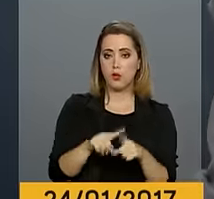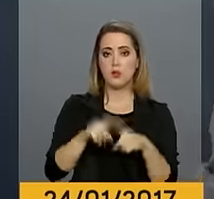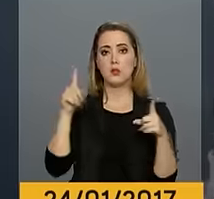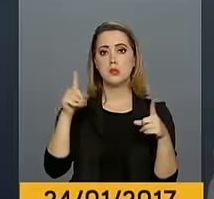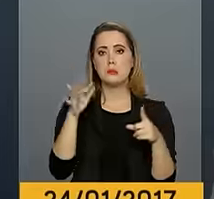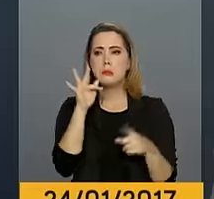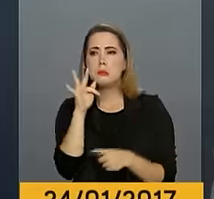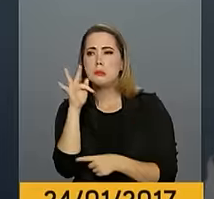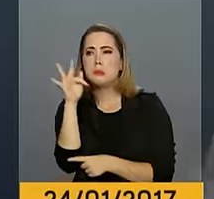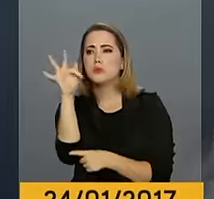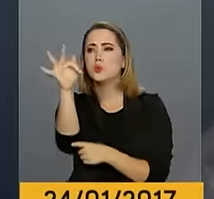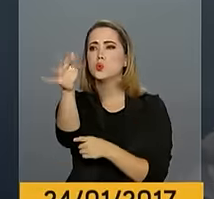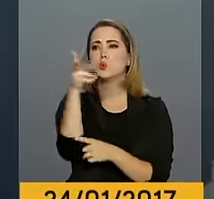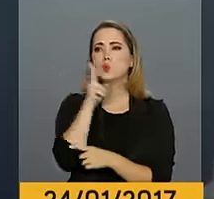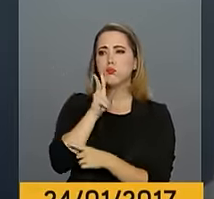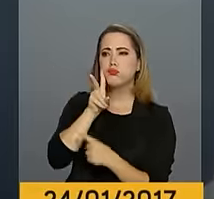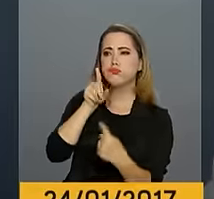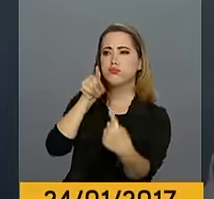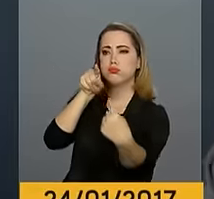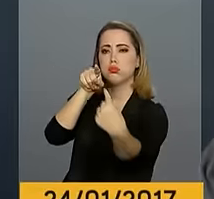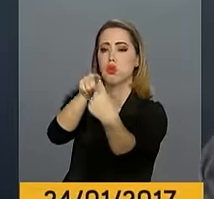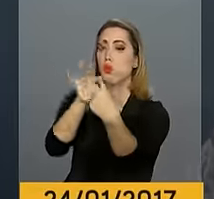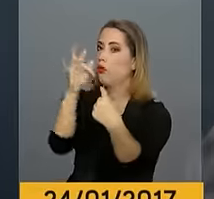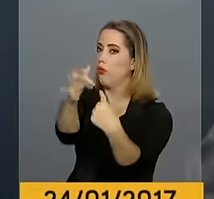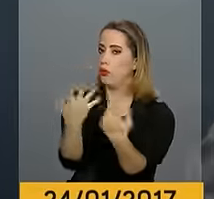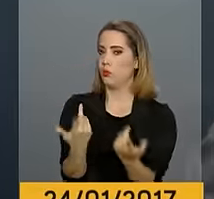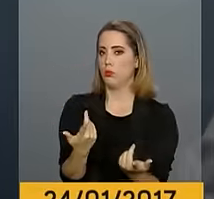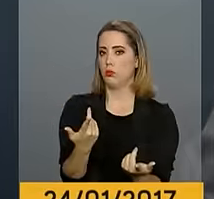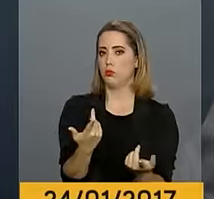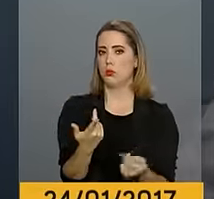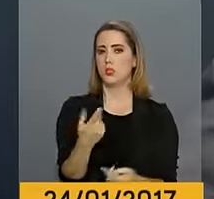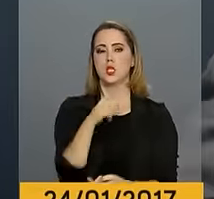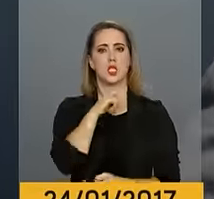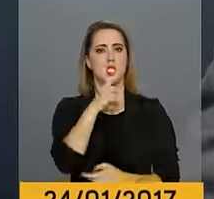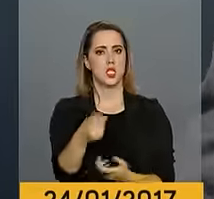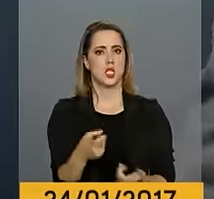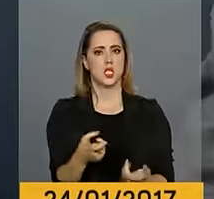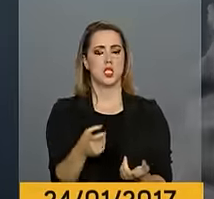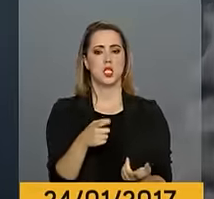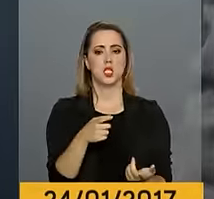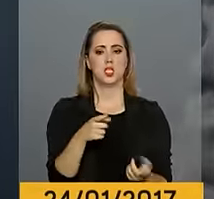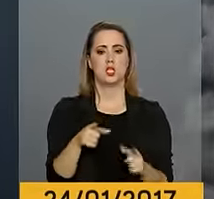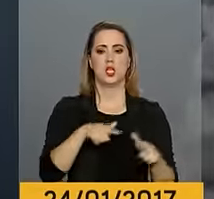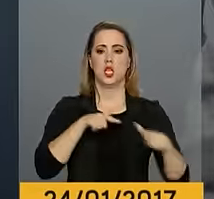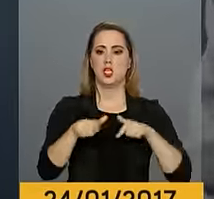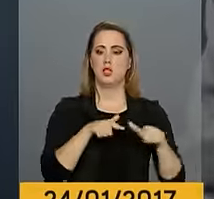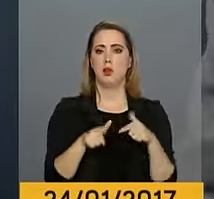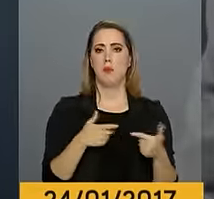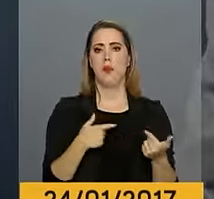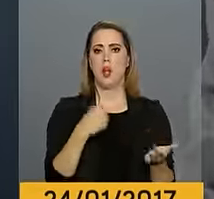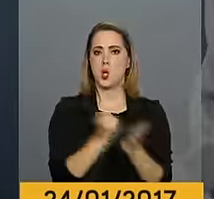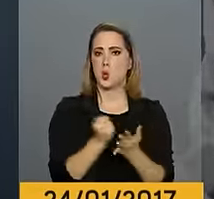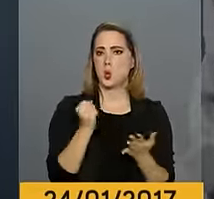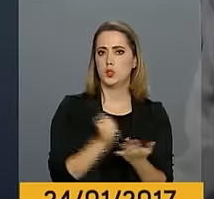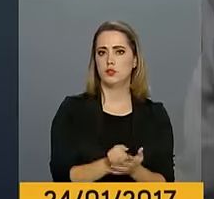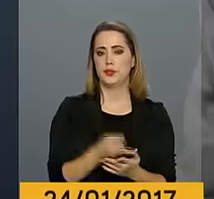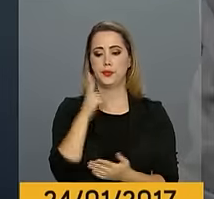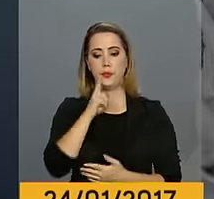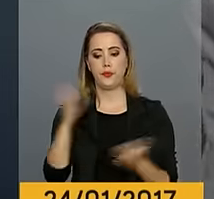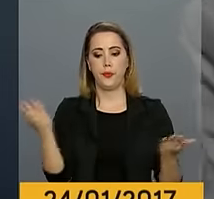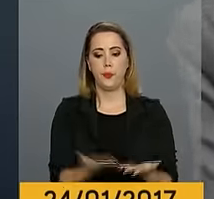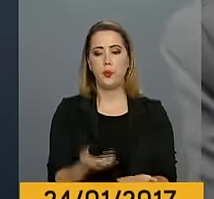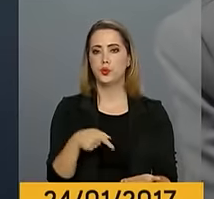focando o futuro. Essa é a ideia da pesquisa. Ninguém, o sujeito que trabalha, o sujeito que faz um contrato, ele verifica o dia de hoje. O sujeito